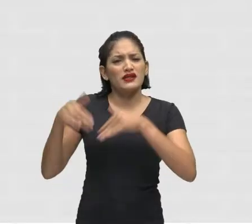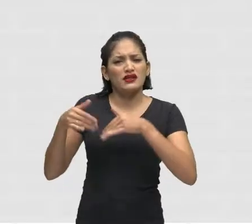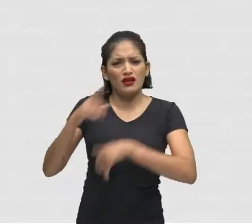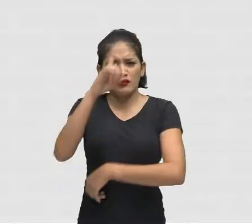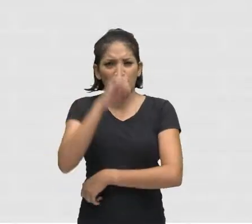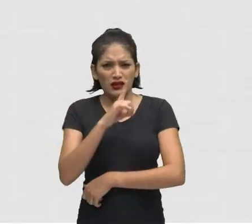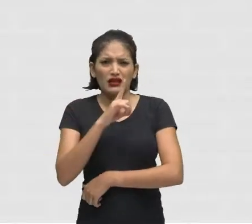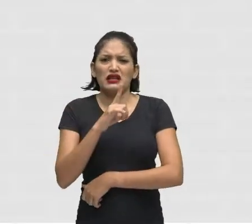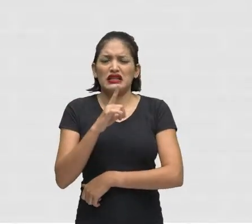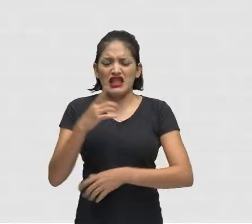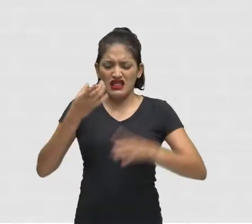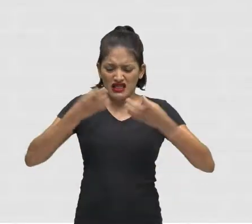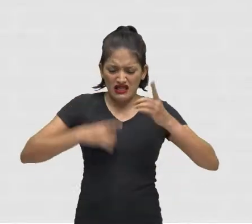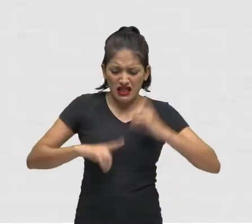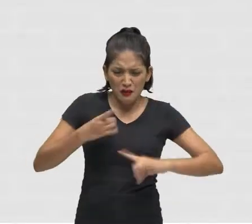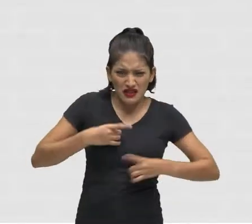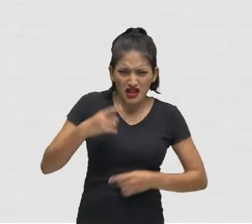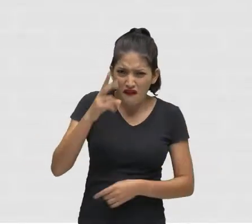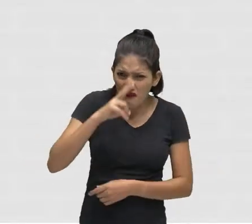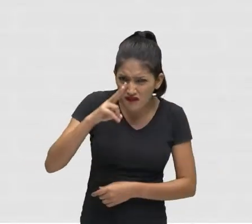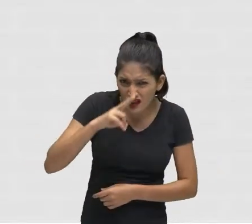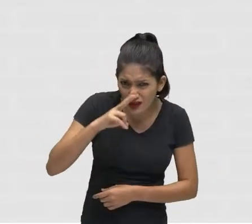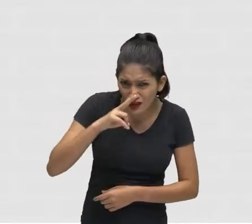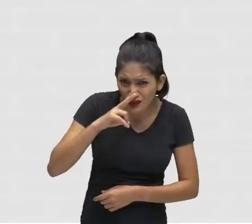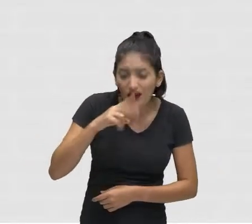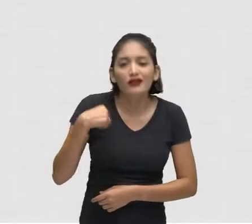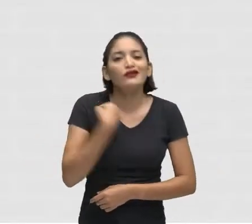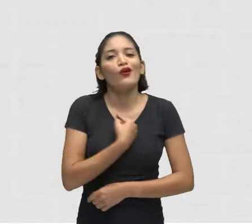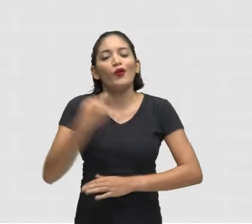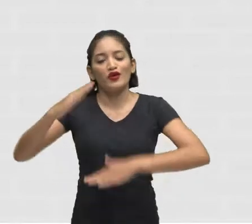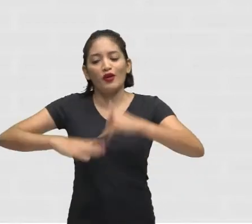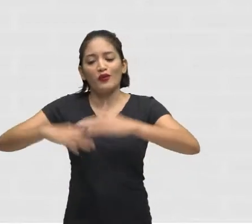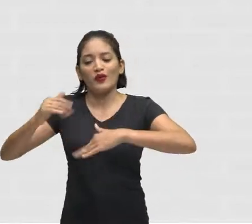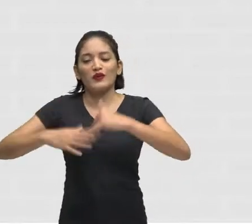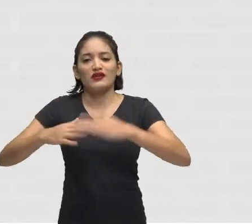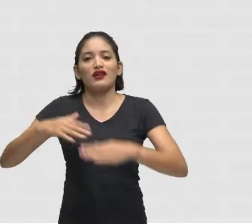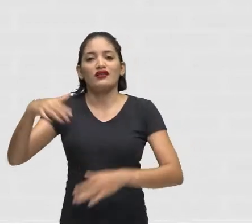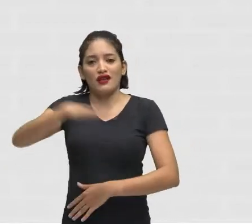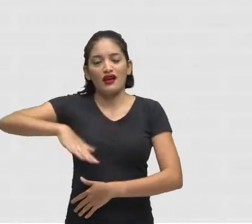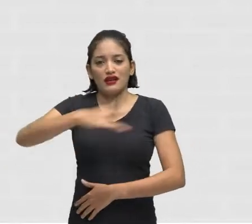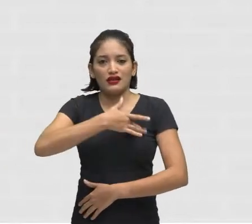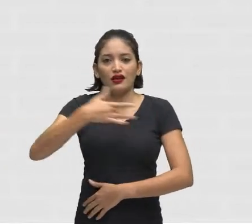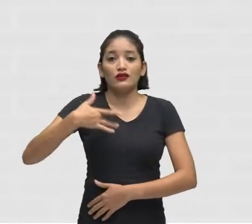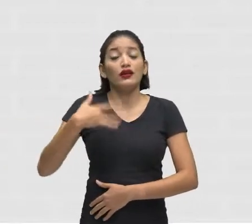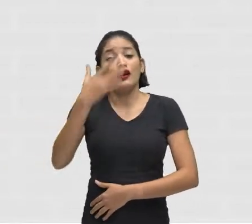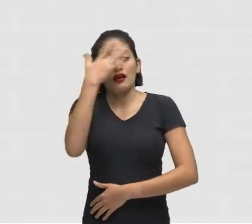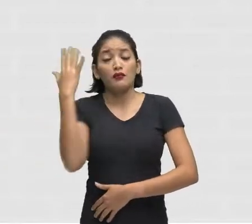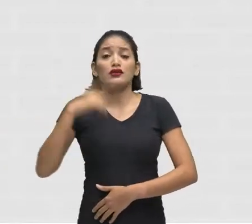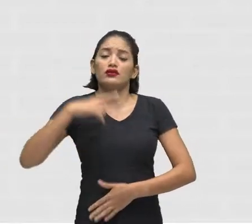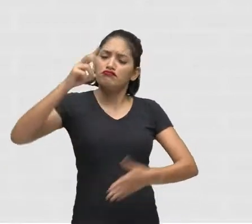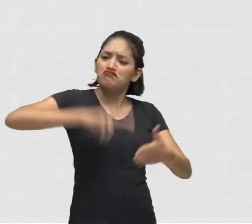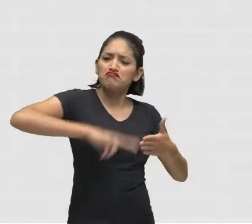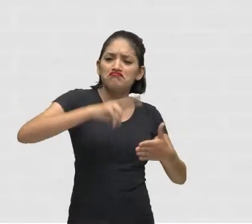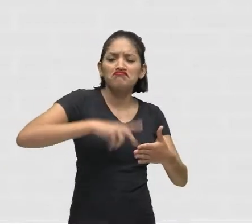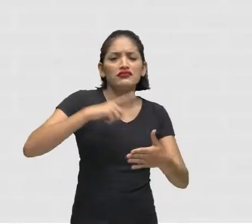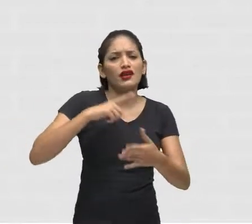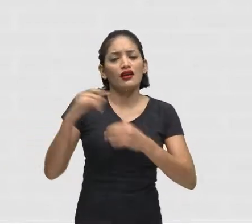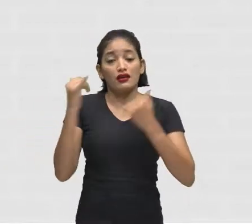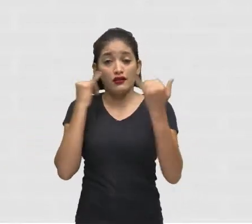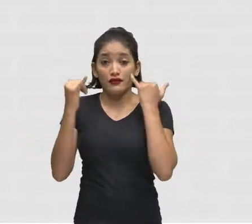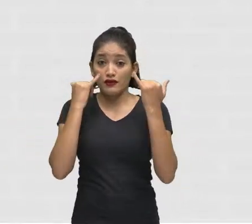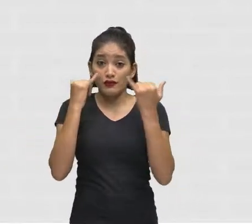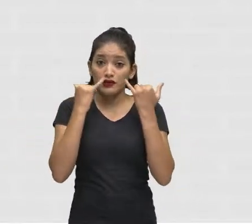como profissionais da saúde, e qualquer pessoa com um pouco mais de leitura, um pouco mais de formação, um pouco